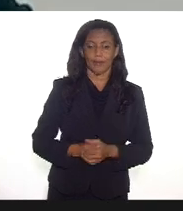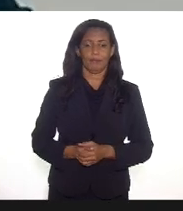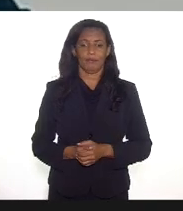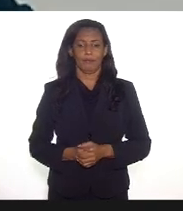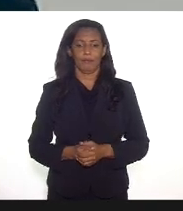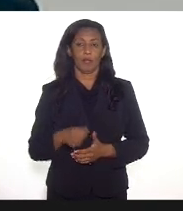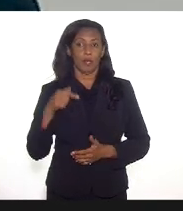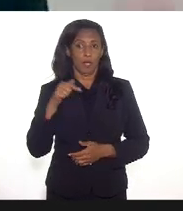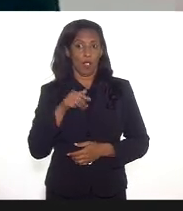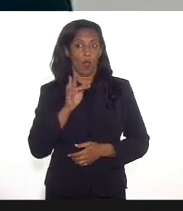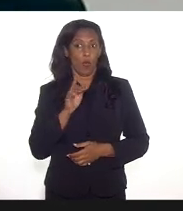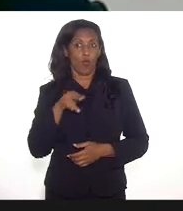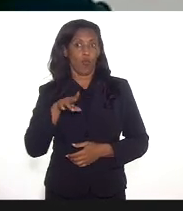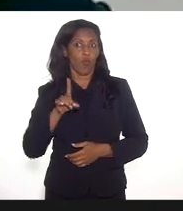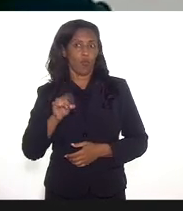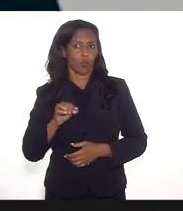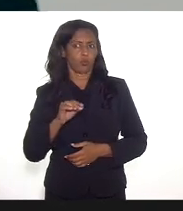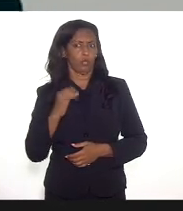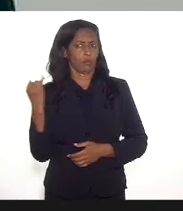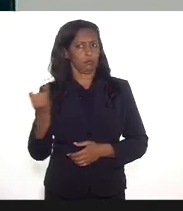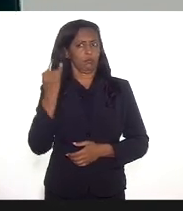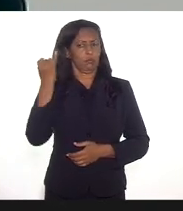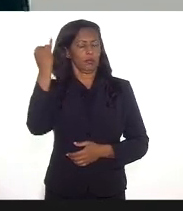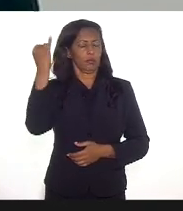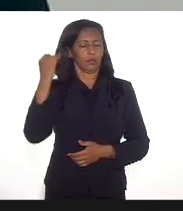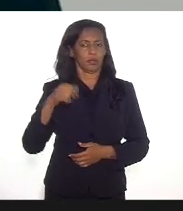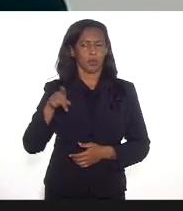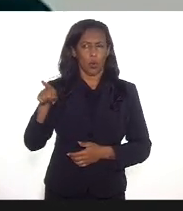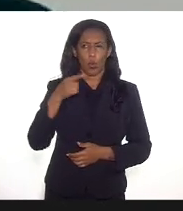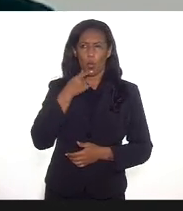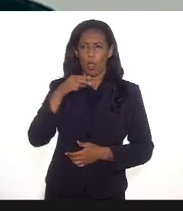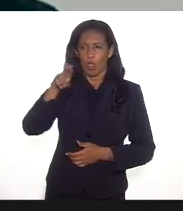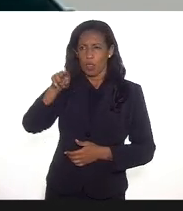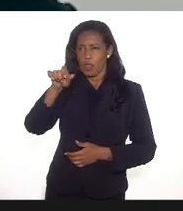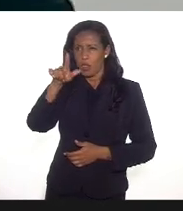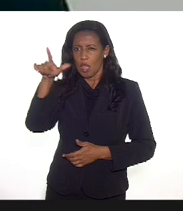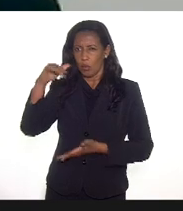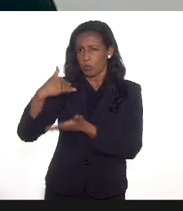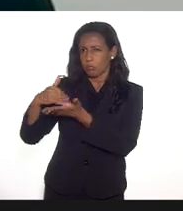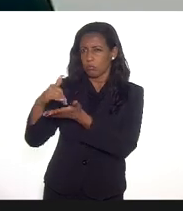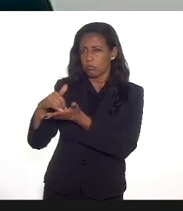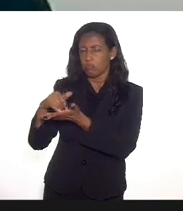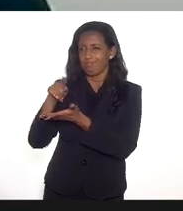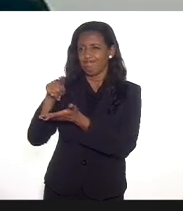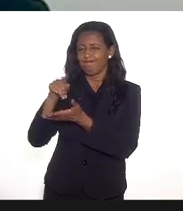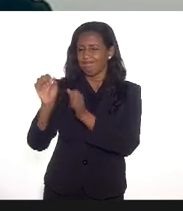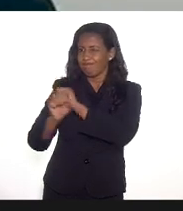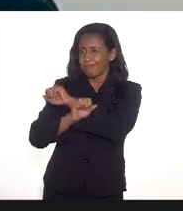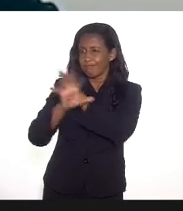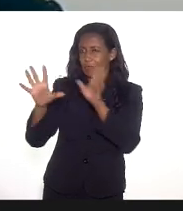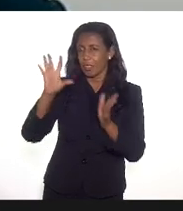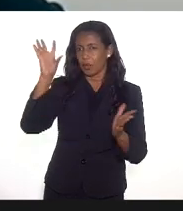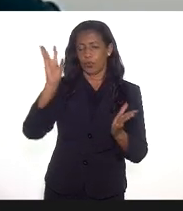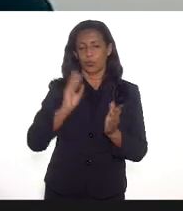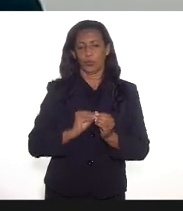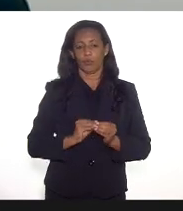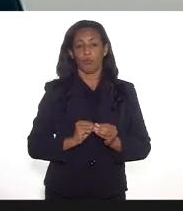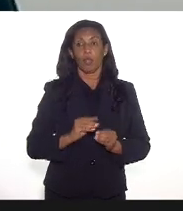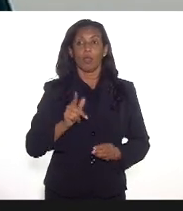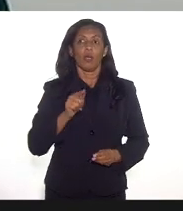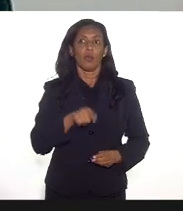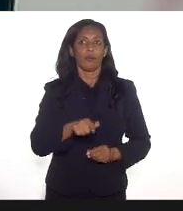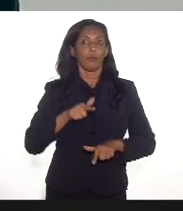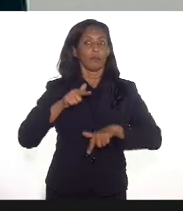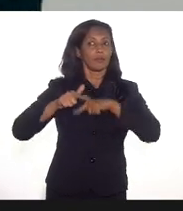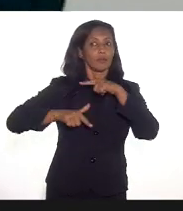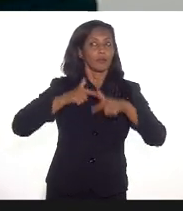de que esse fundo é importante. As palavras do Nelson foram claras nesse sentido. Nós vamos trabalhar aqui a questão